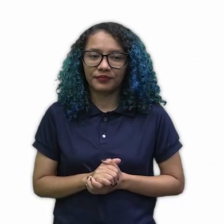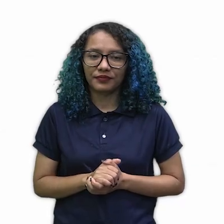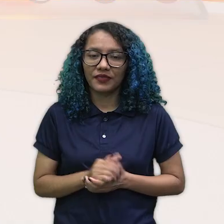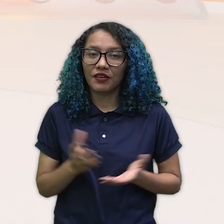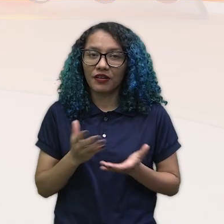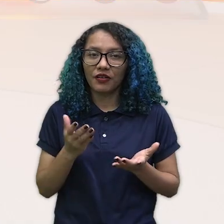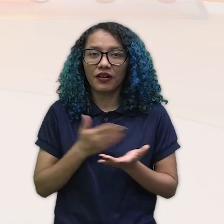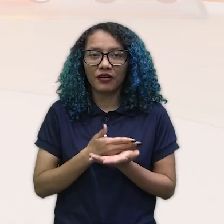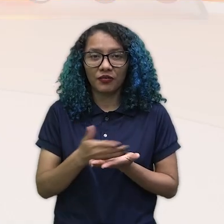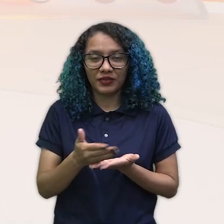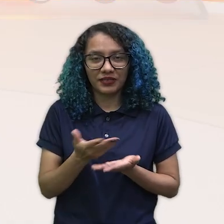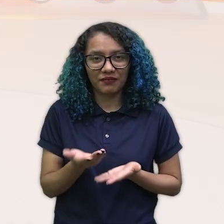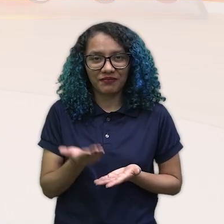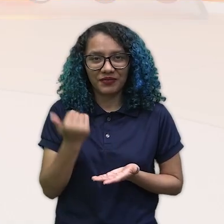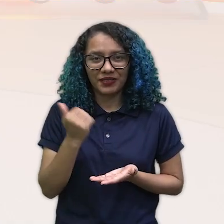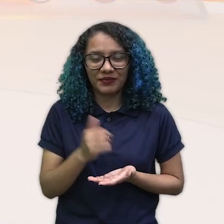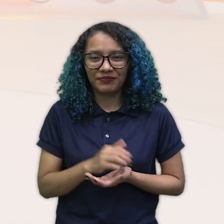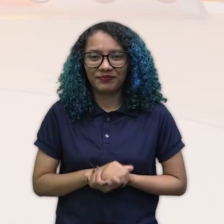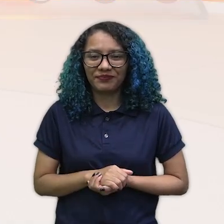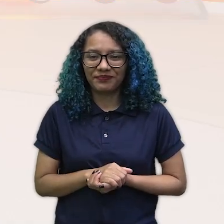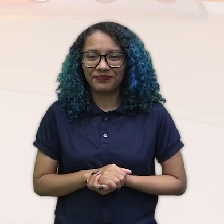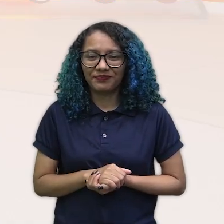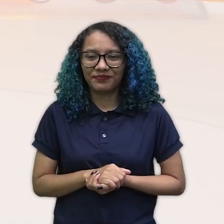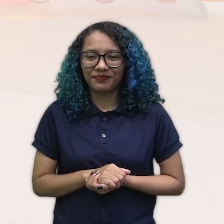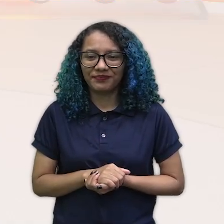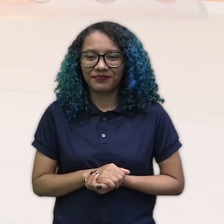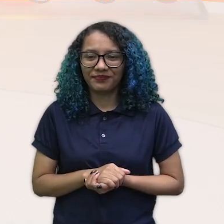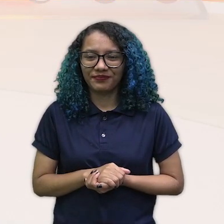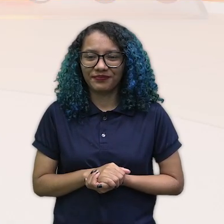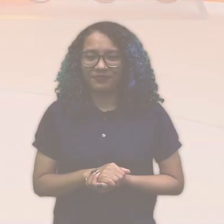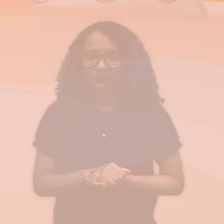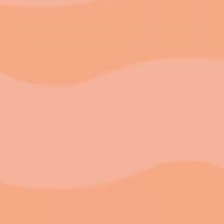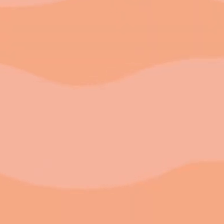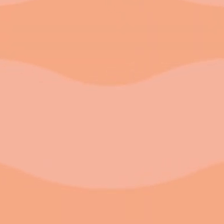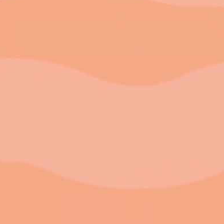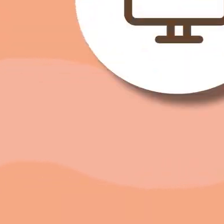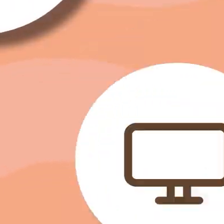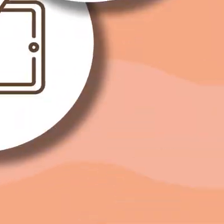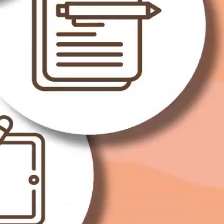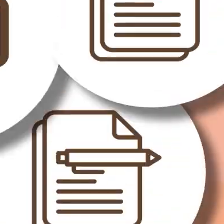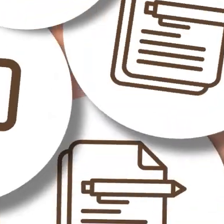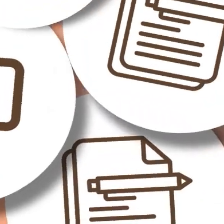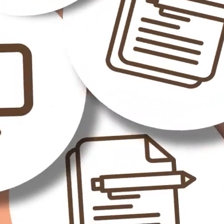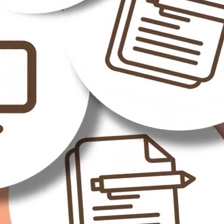Então, vamos agora para o momento da nossa revisão.